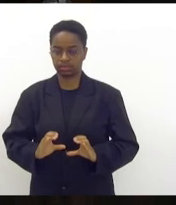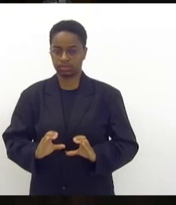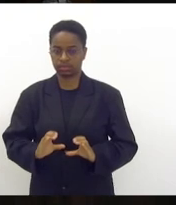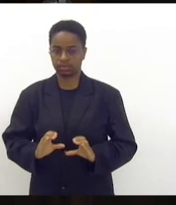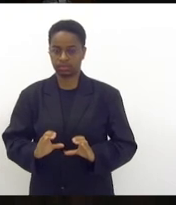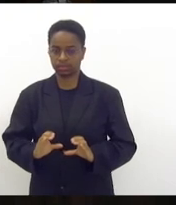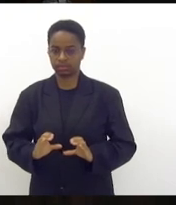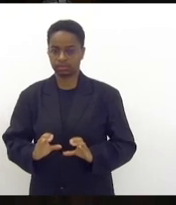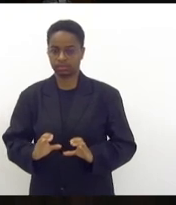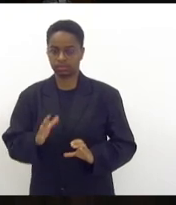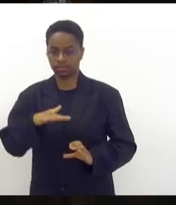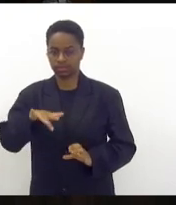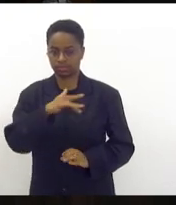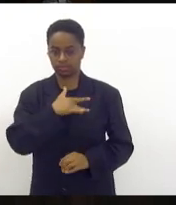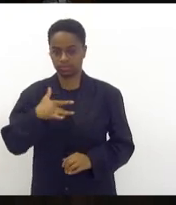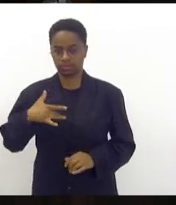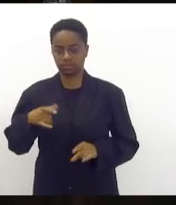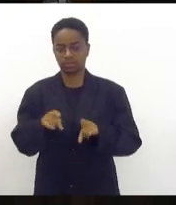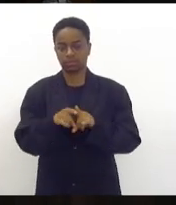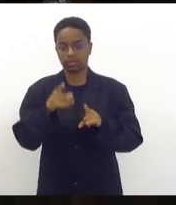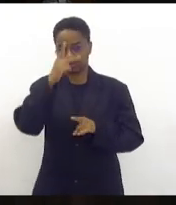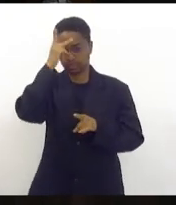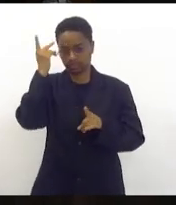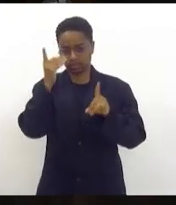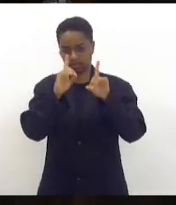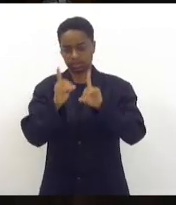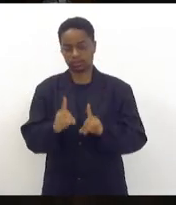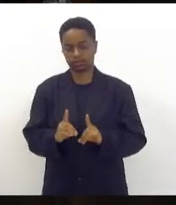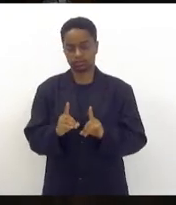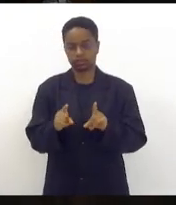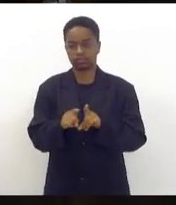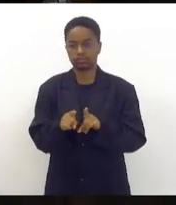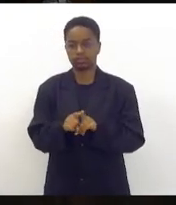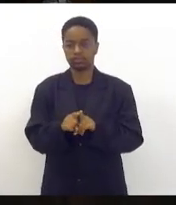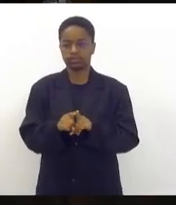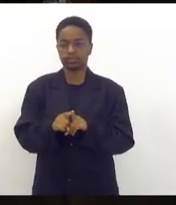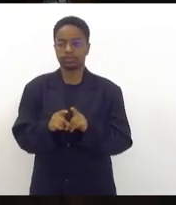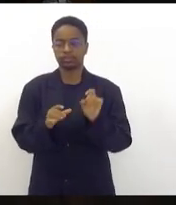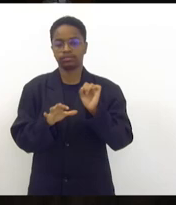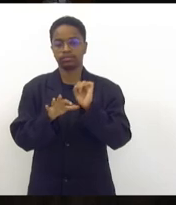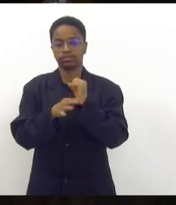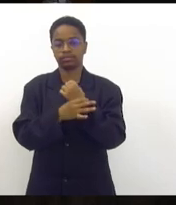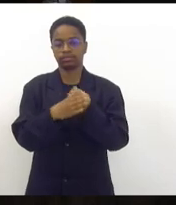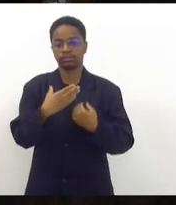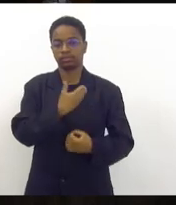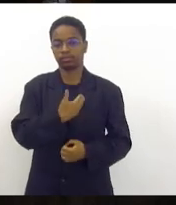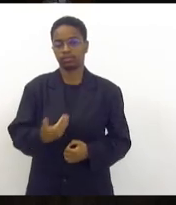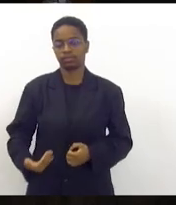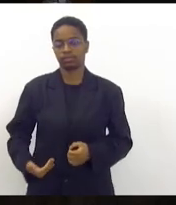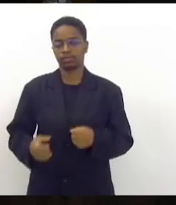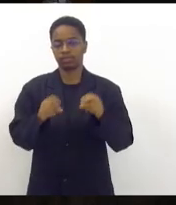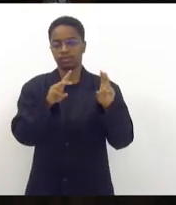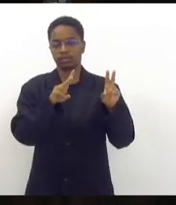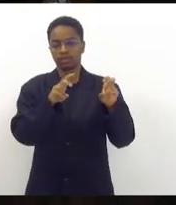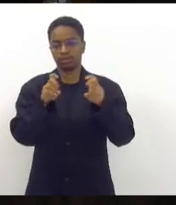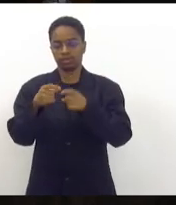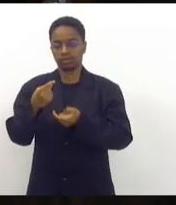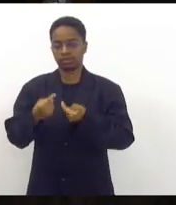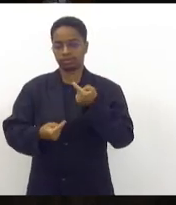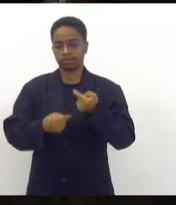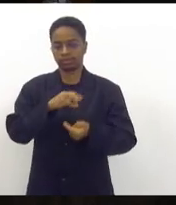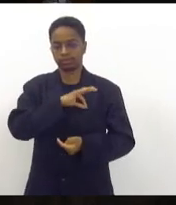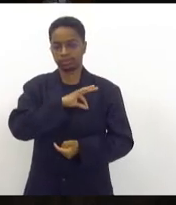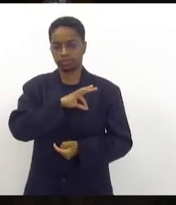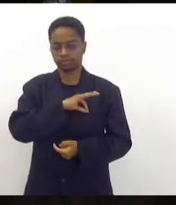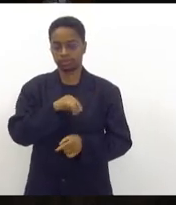da Cidadania e de Saúde de Pessoas com Deficiência, de Segurança Pública e Assuntos de Polícia, de